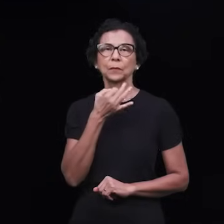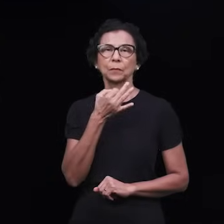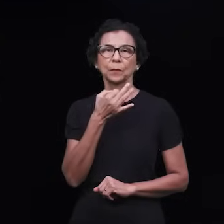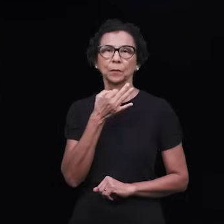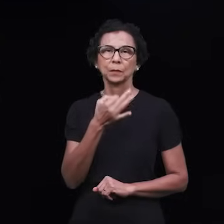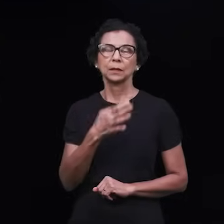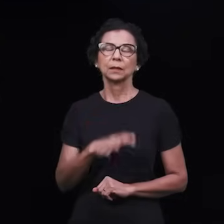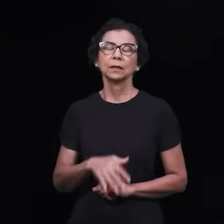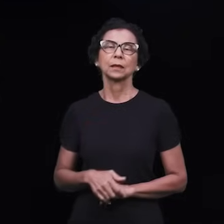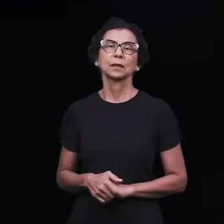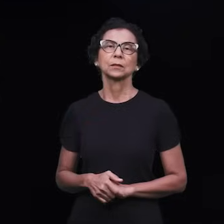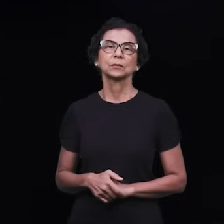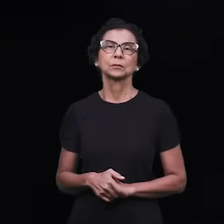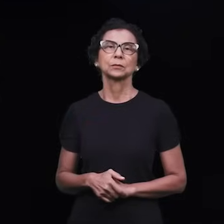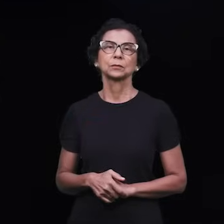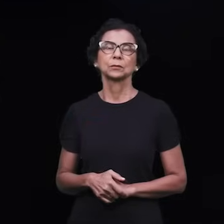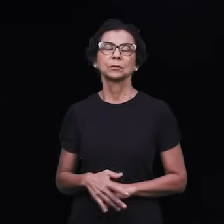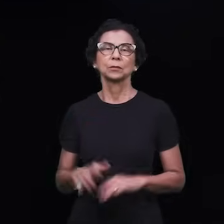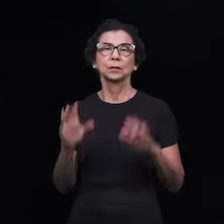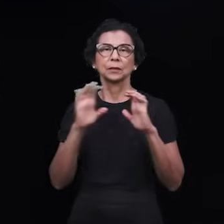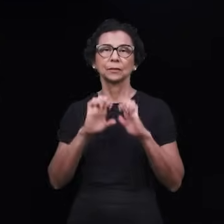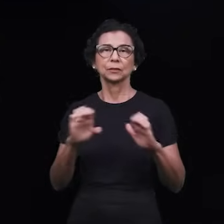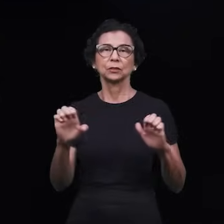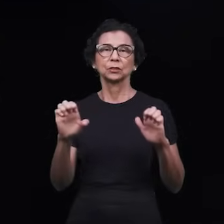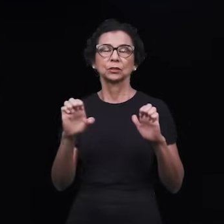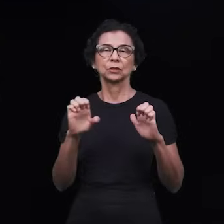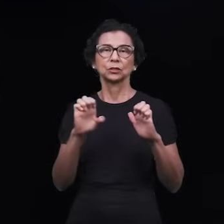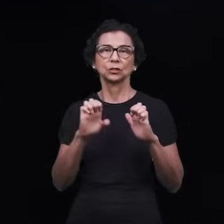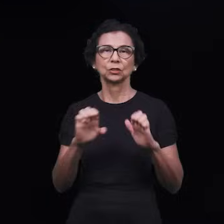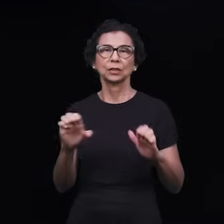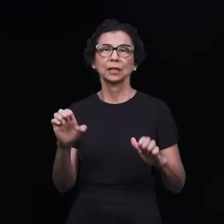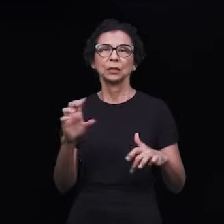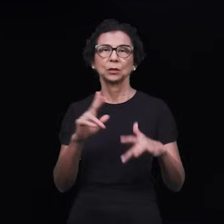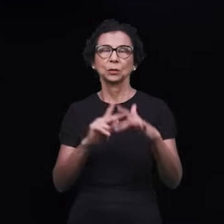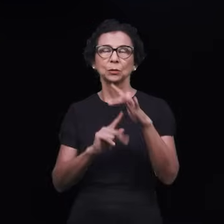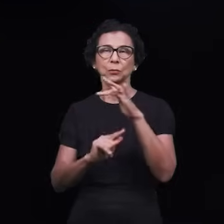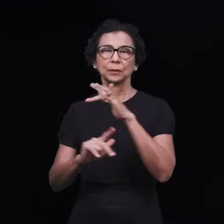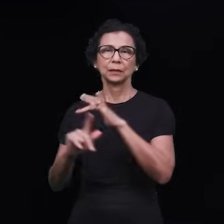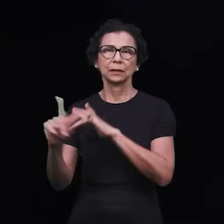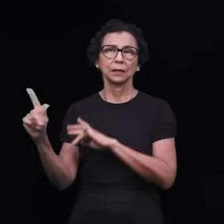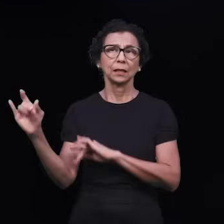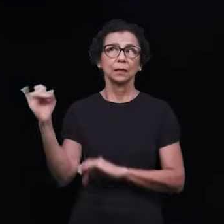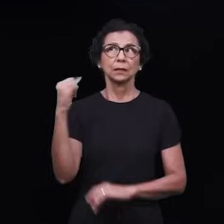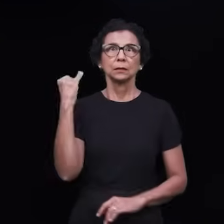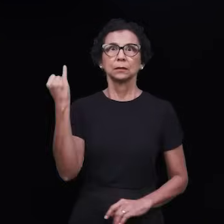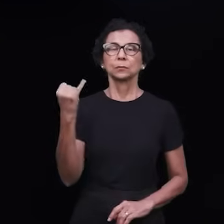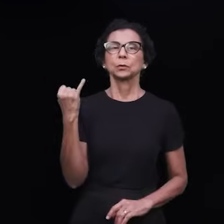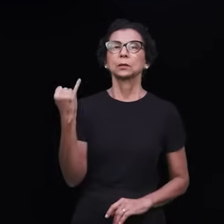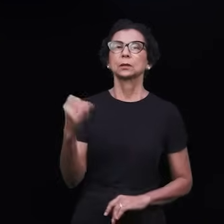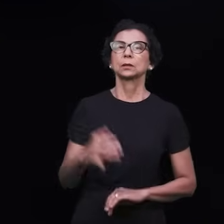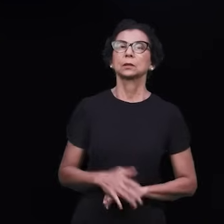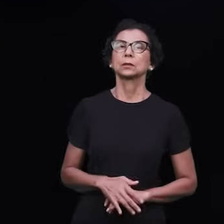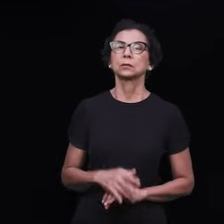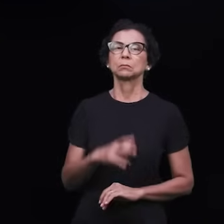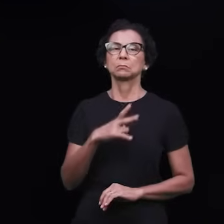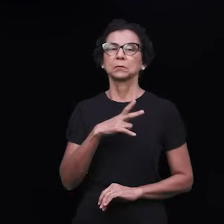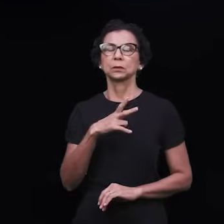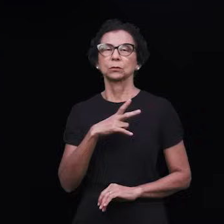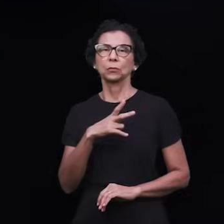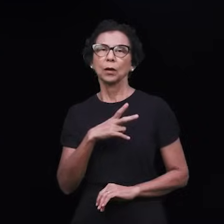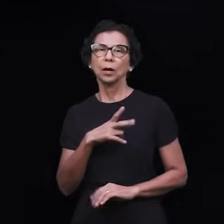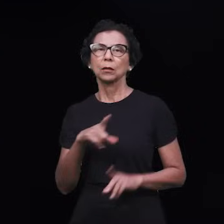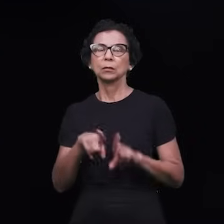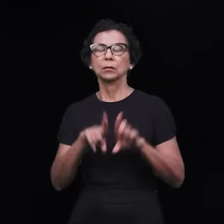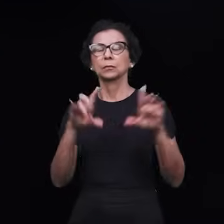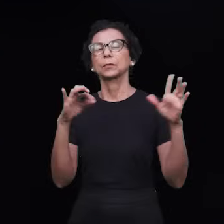programação anunciando o Evangelho Eterno, que tem sido de importância para nossas vidas, para nossas famílias,